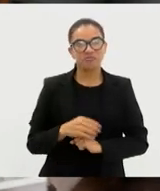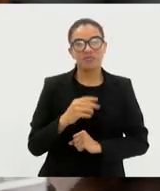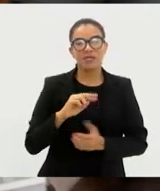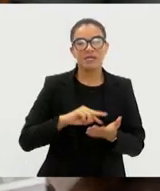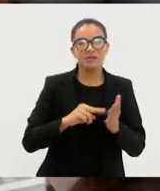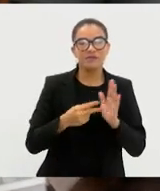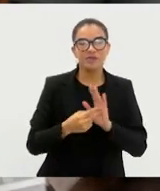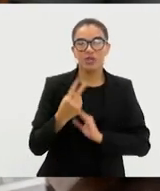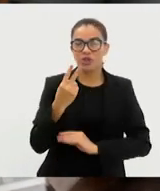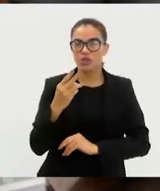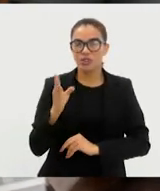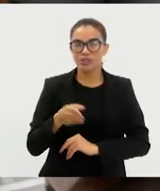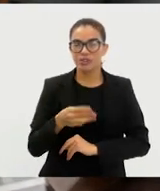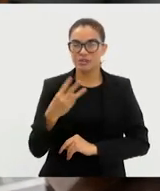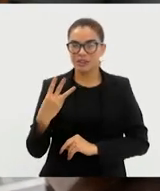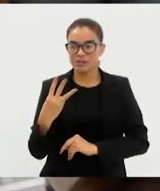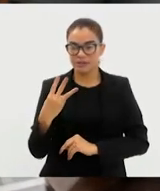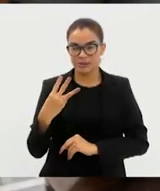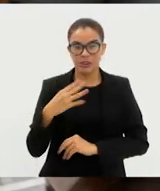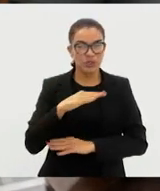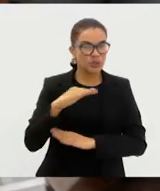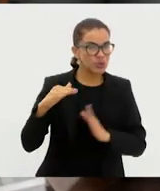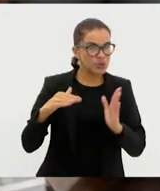2/3 de todas as despesas.